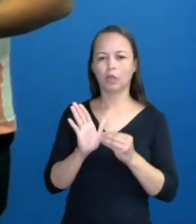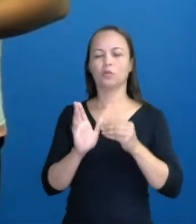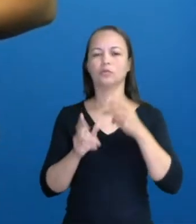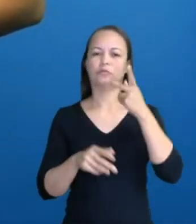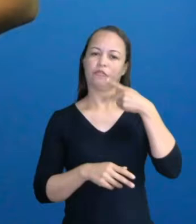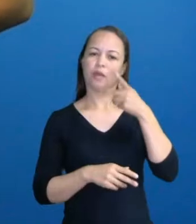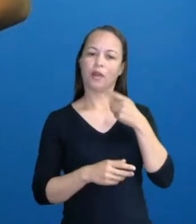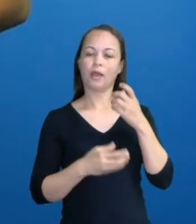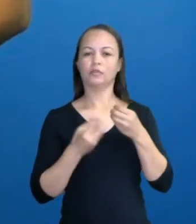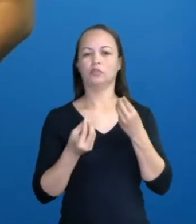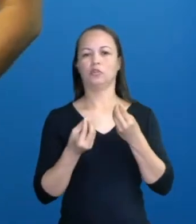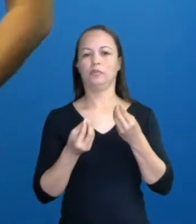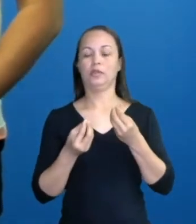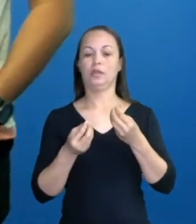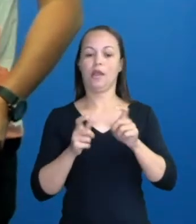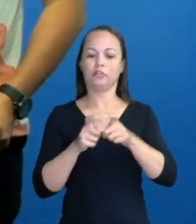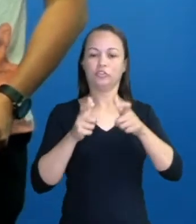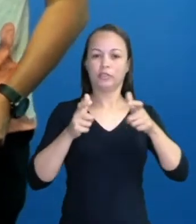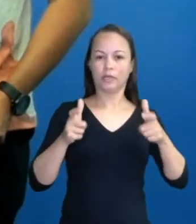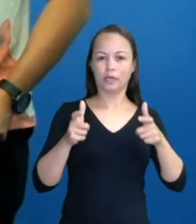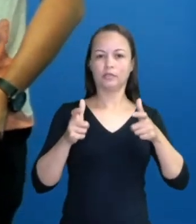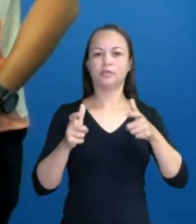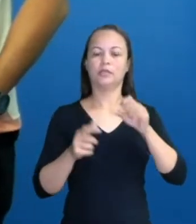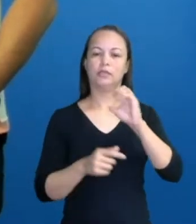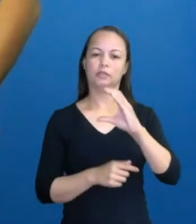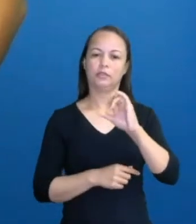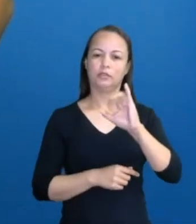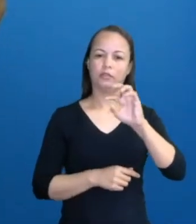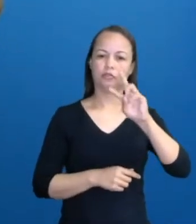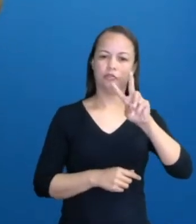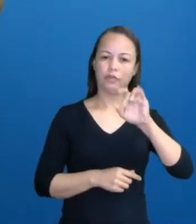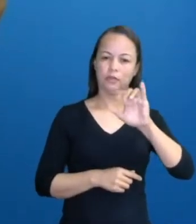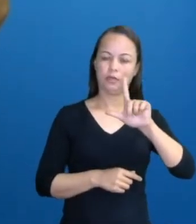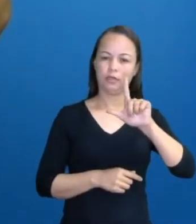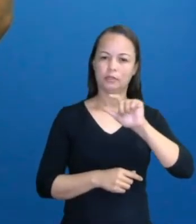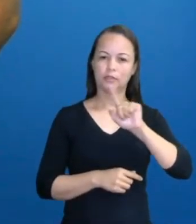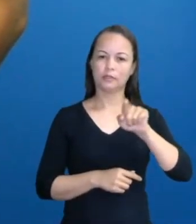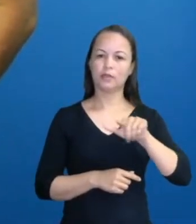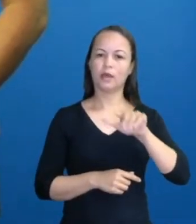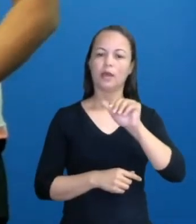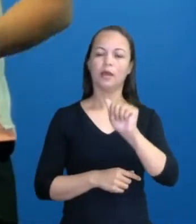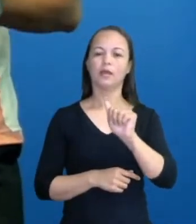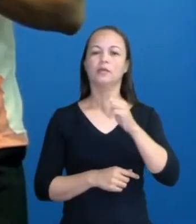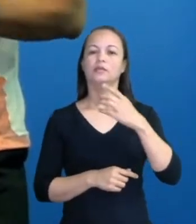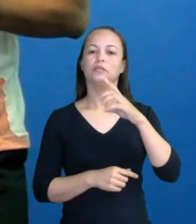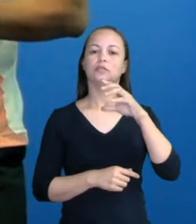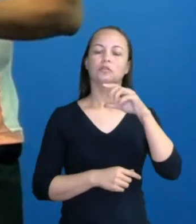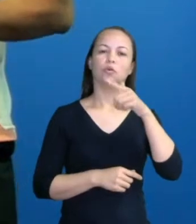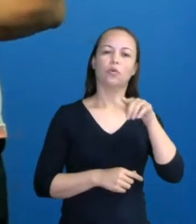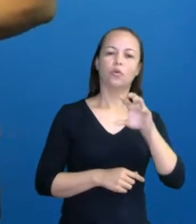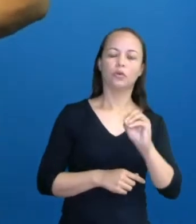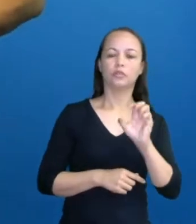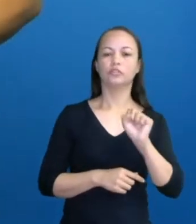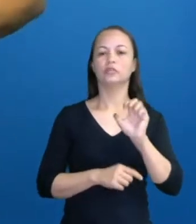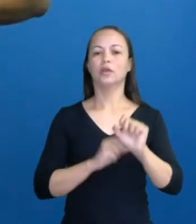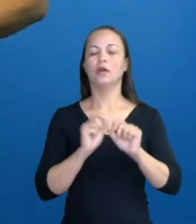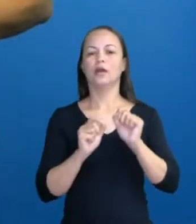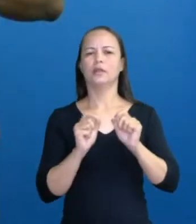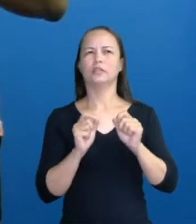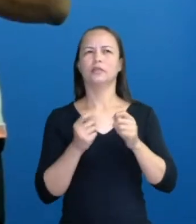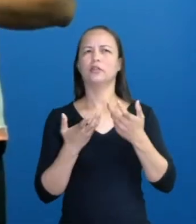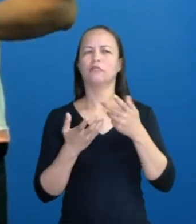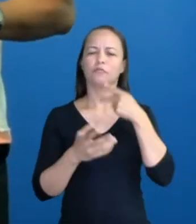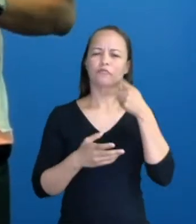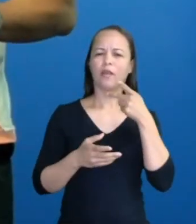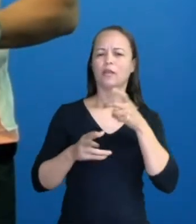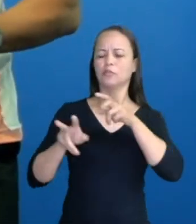civilizações ocidentais. Então hoje a gente vai começar a falar sobre o feudalismo. O feudalismo ele vai ser um período